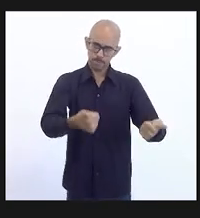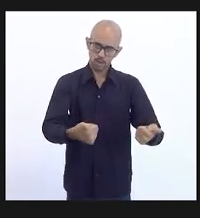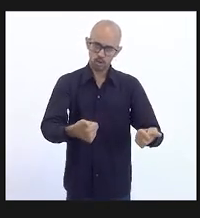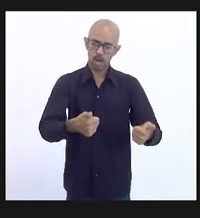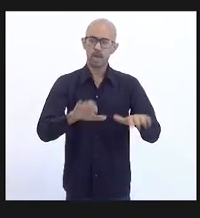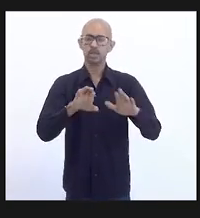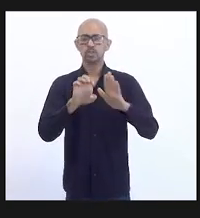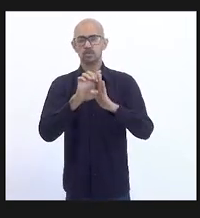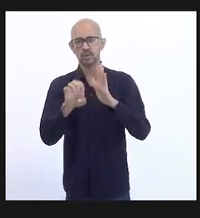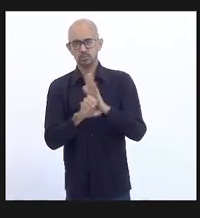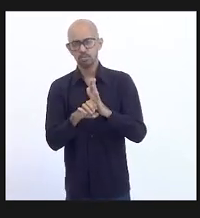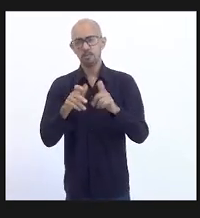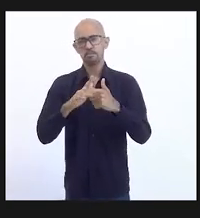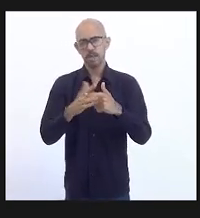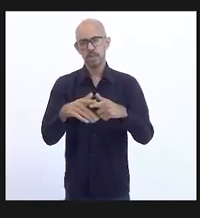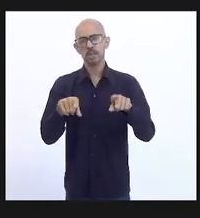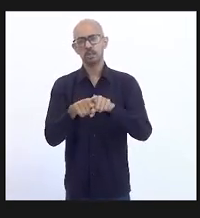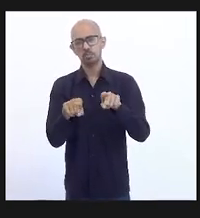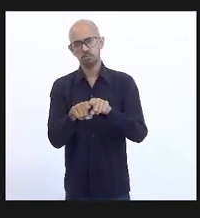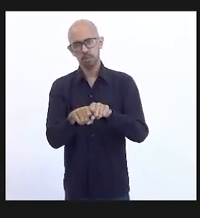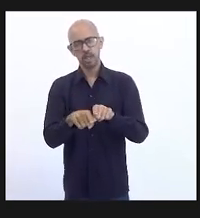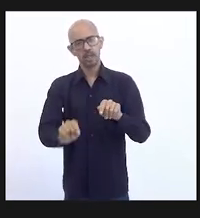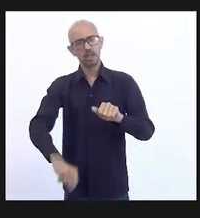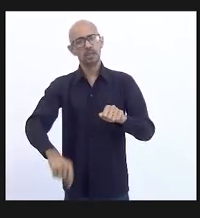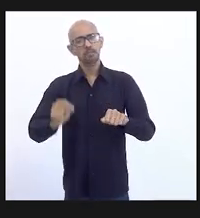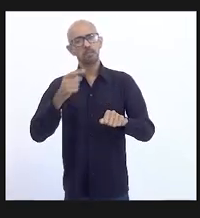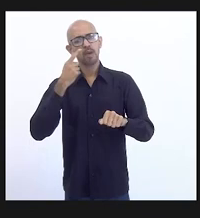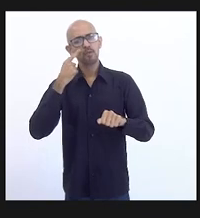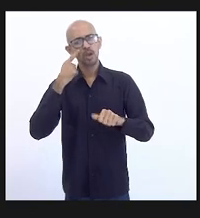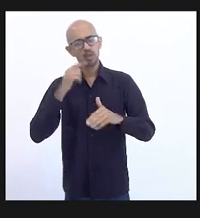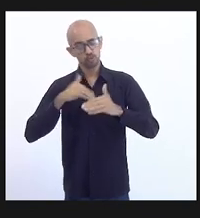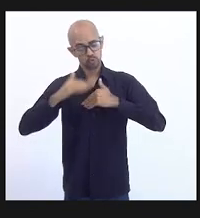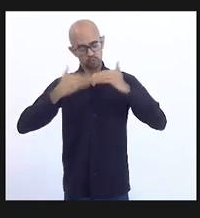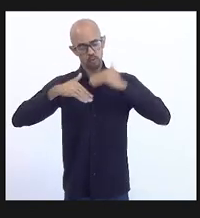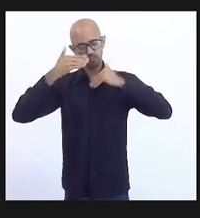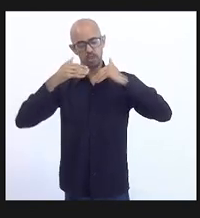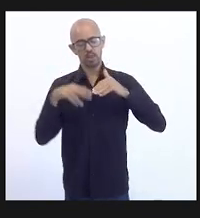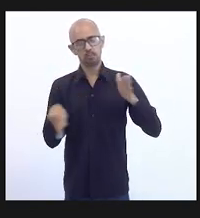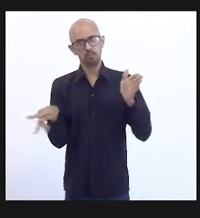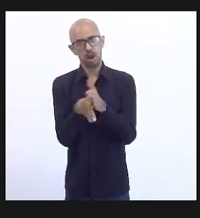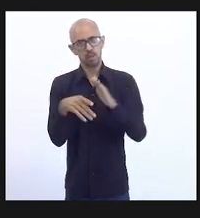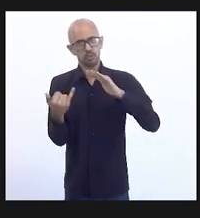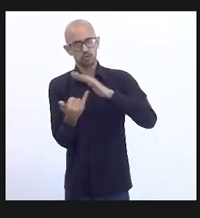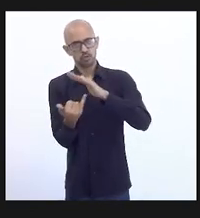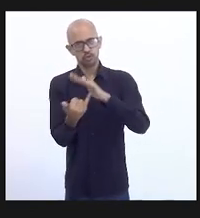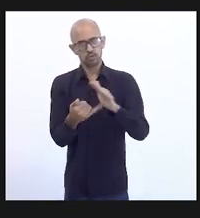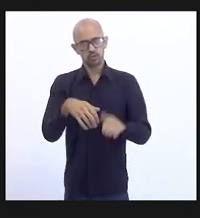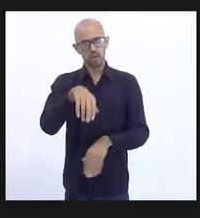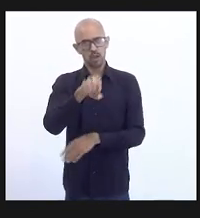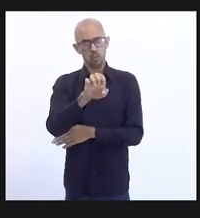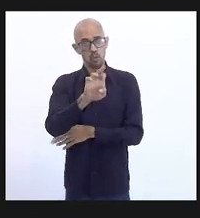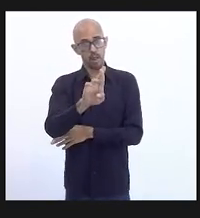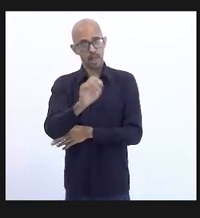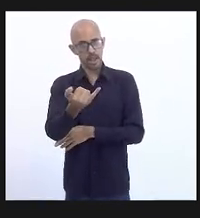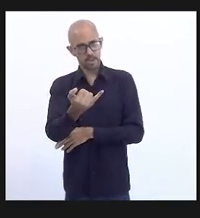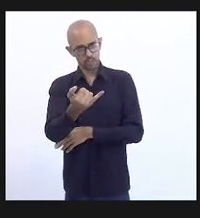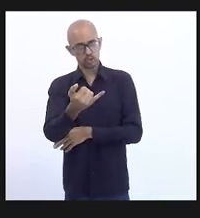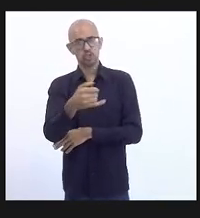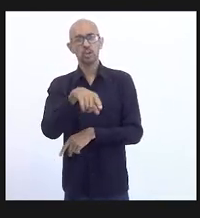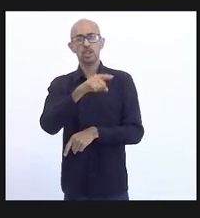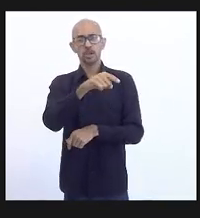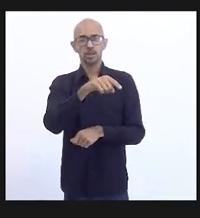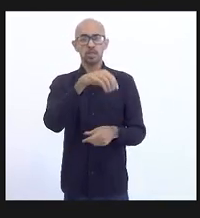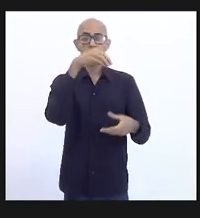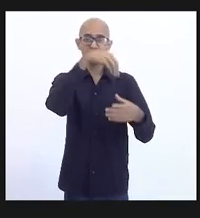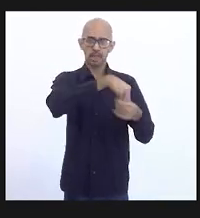emenda prevendo a formulação de um plano de desenvolvimento institucional da UERJ para a Zona